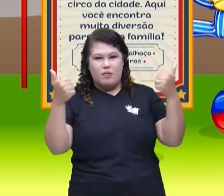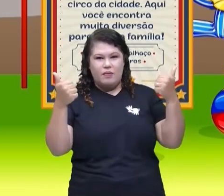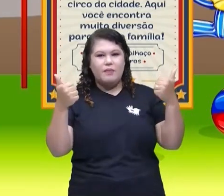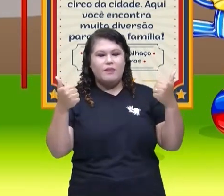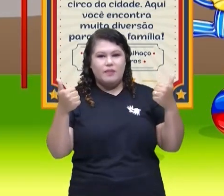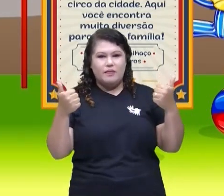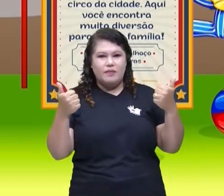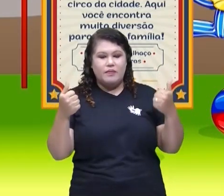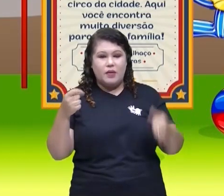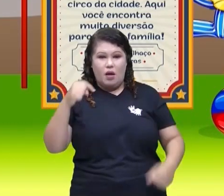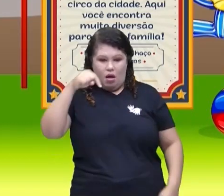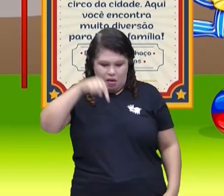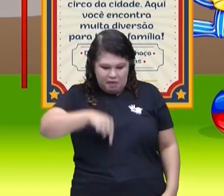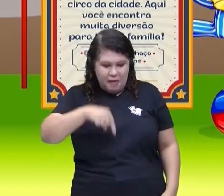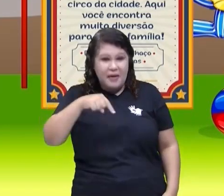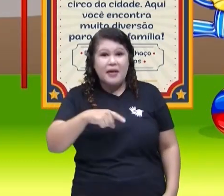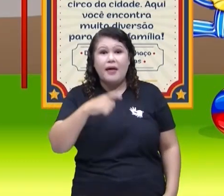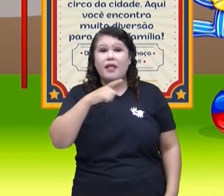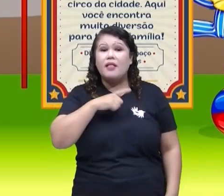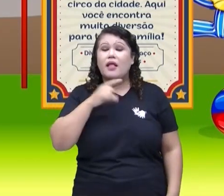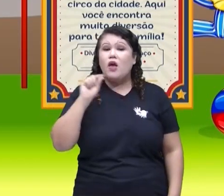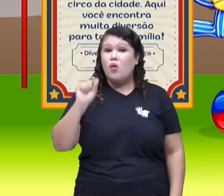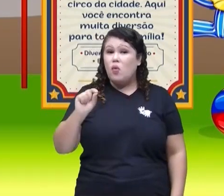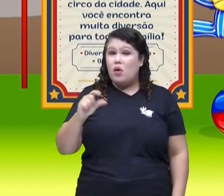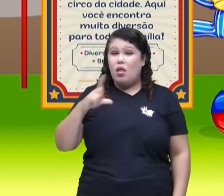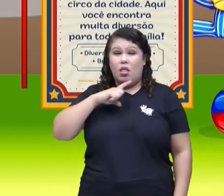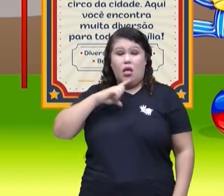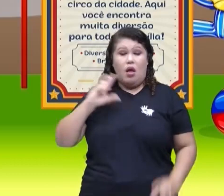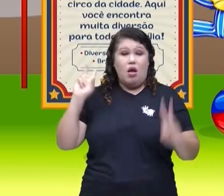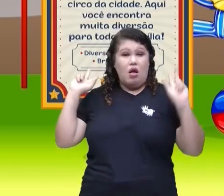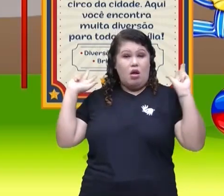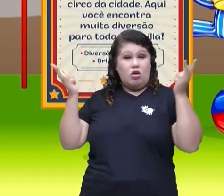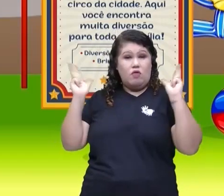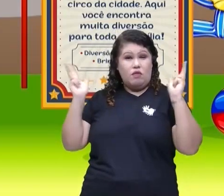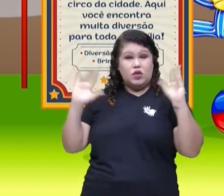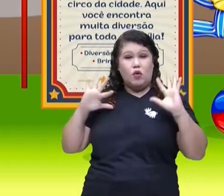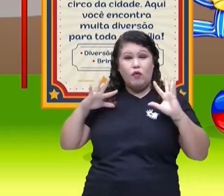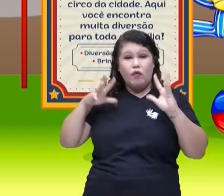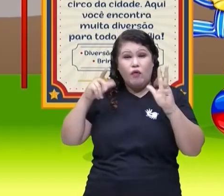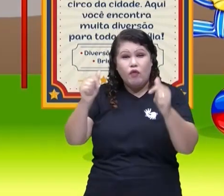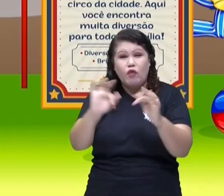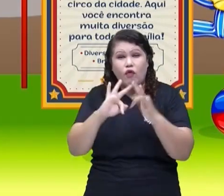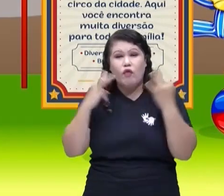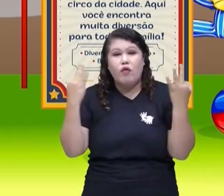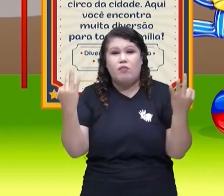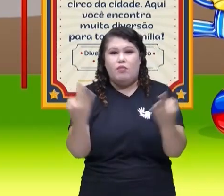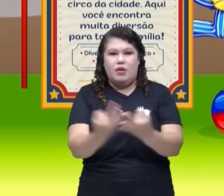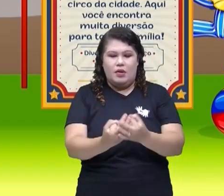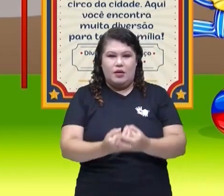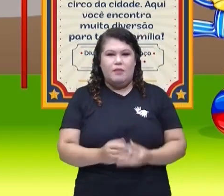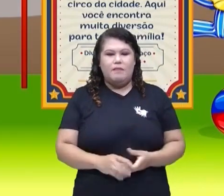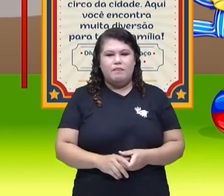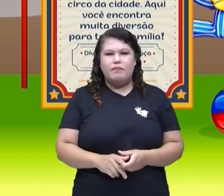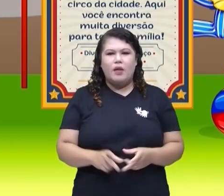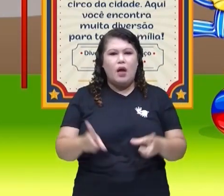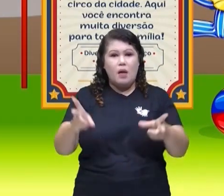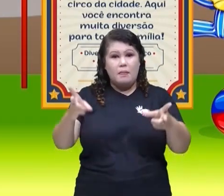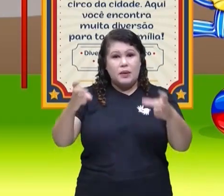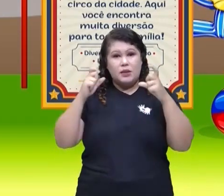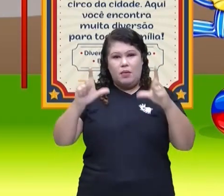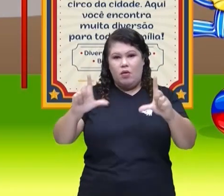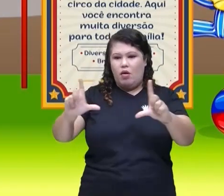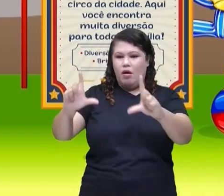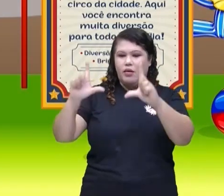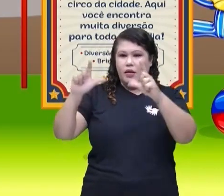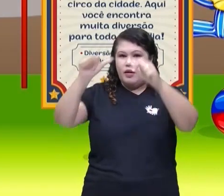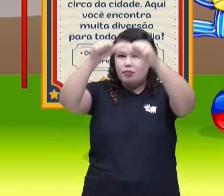Aqui você encontra muita diversão para toda a família. Perceberam que esse cartaz, ele fala a